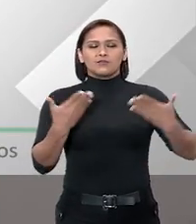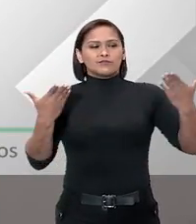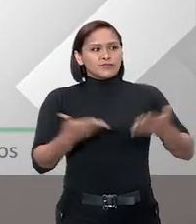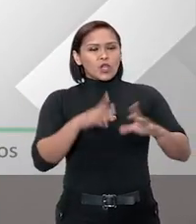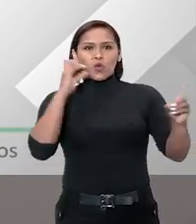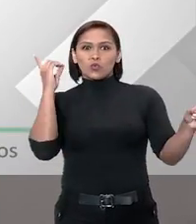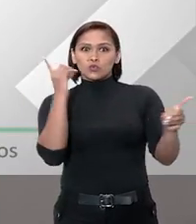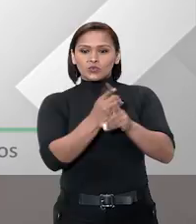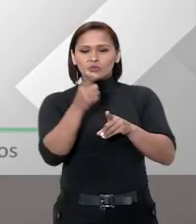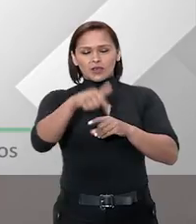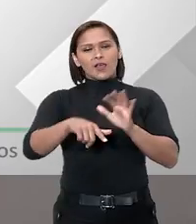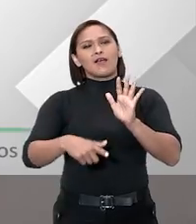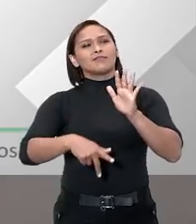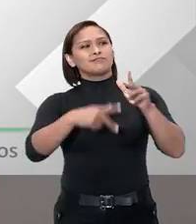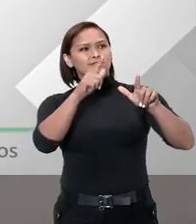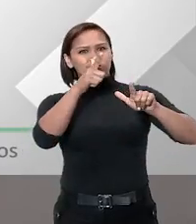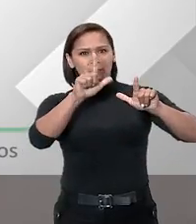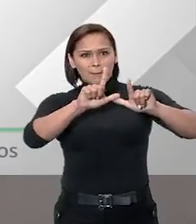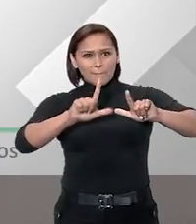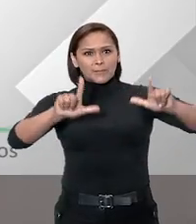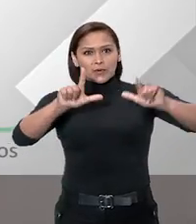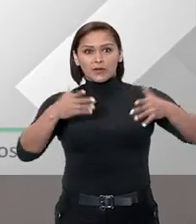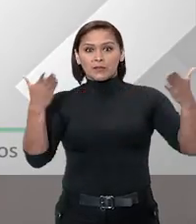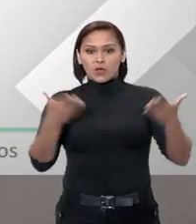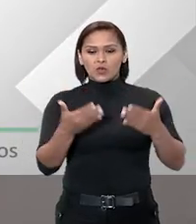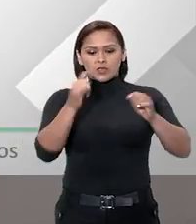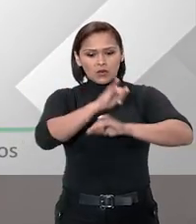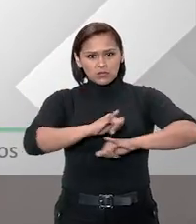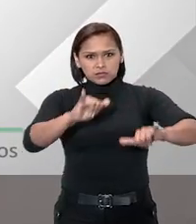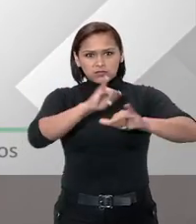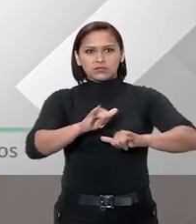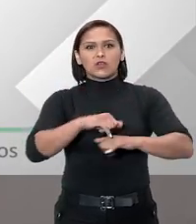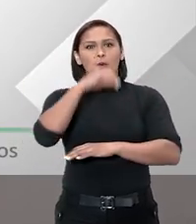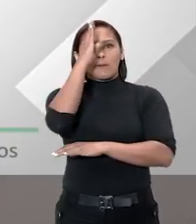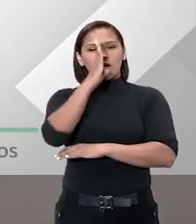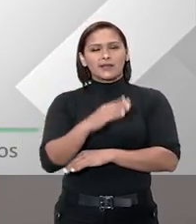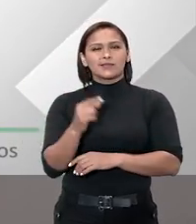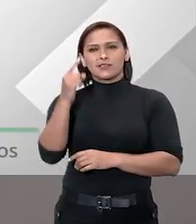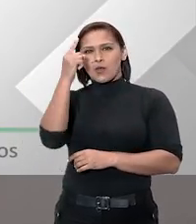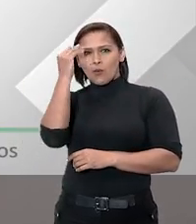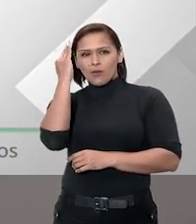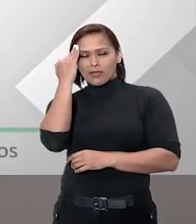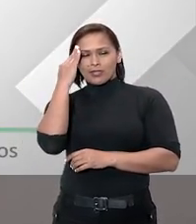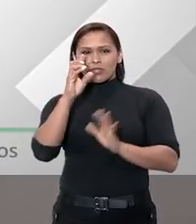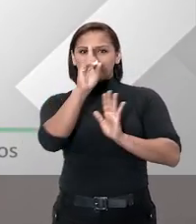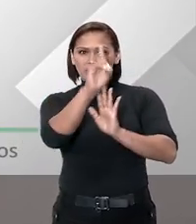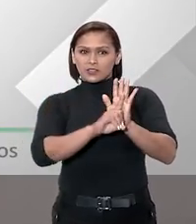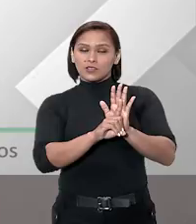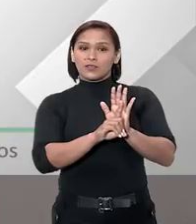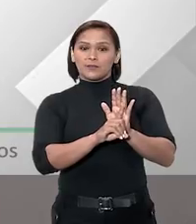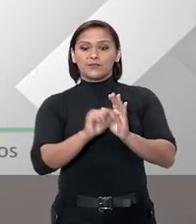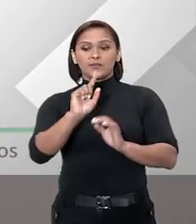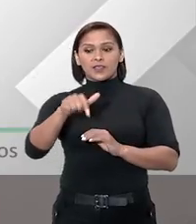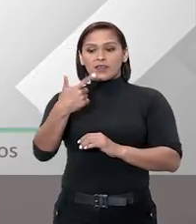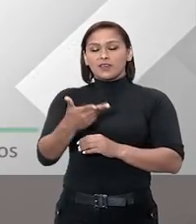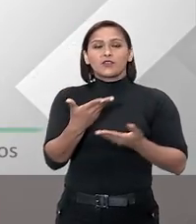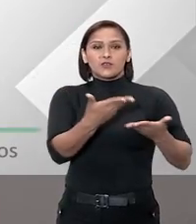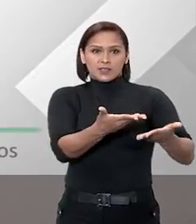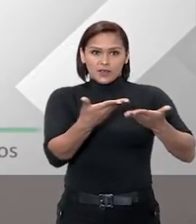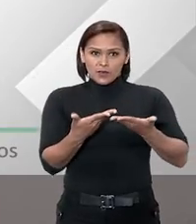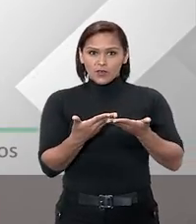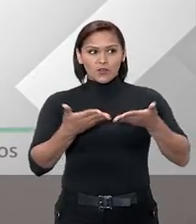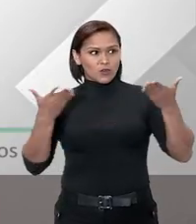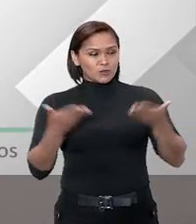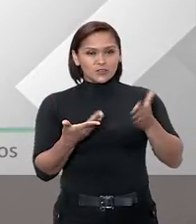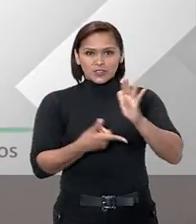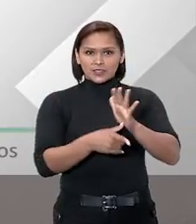com vocês nesse programa que é difundido no Brasil todo, Entender Direito. E nossa outra convidada,